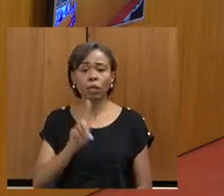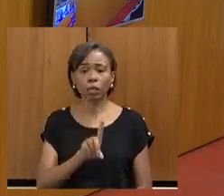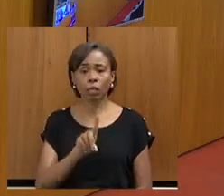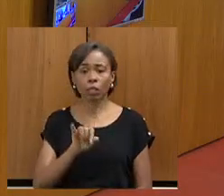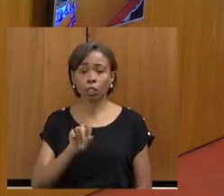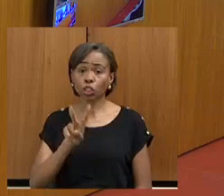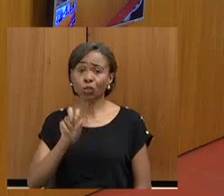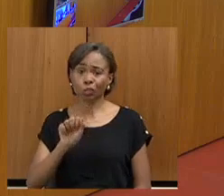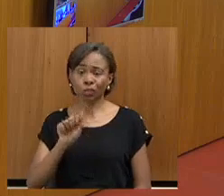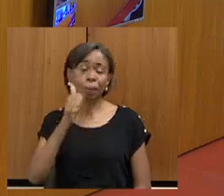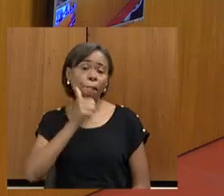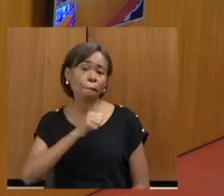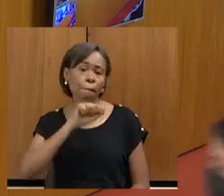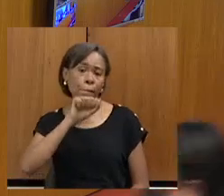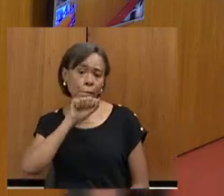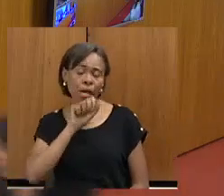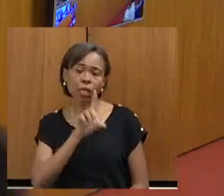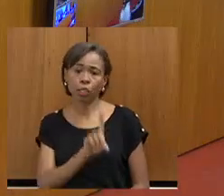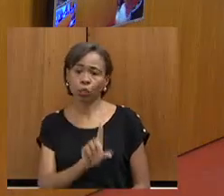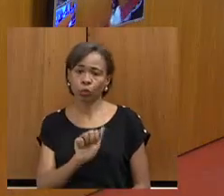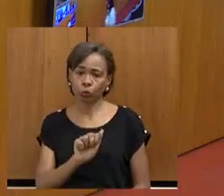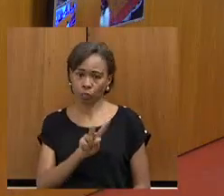mãe do Davi, não é? Por favor.